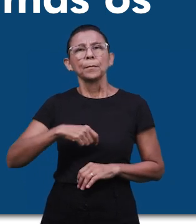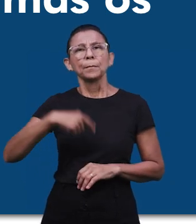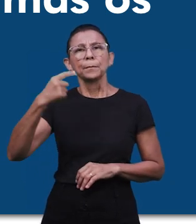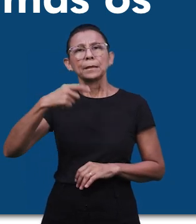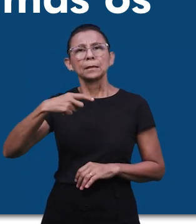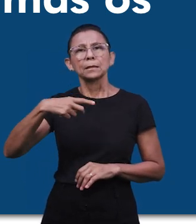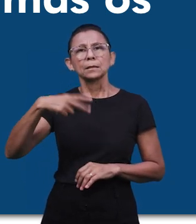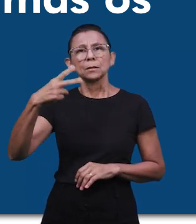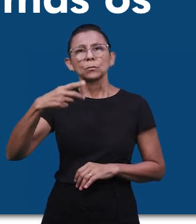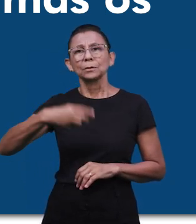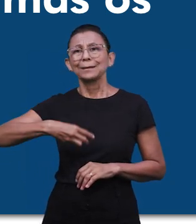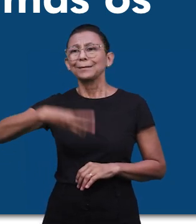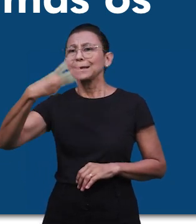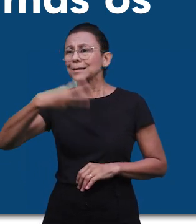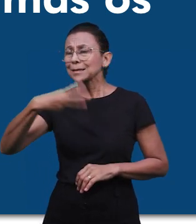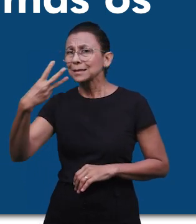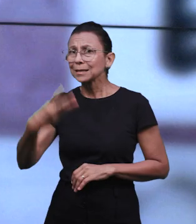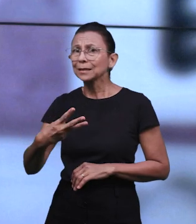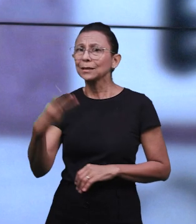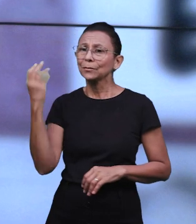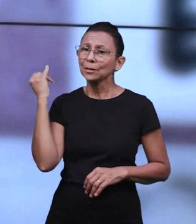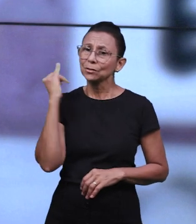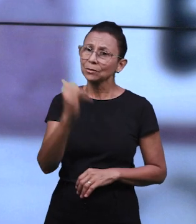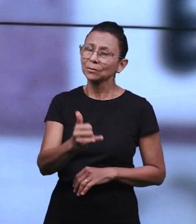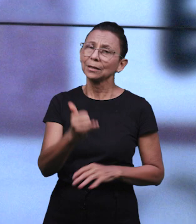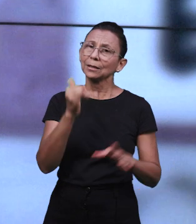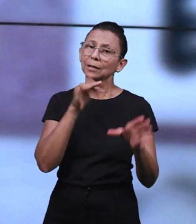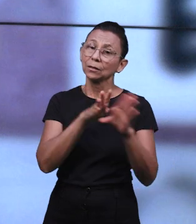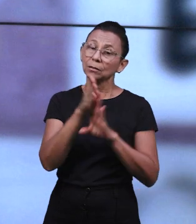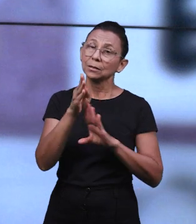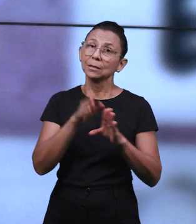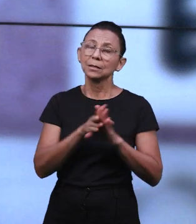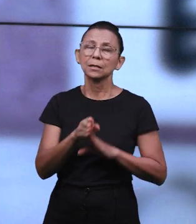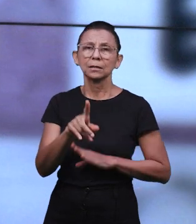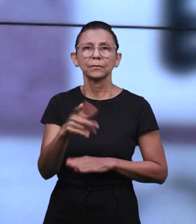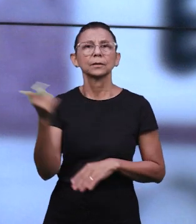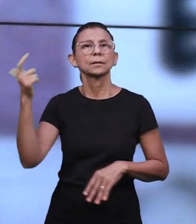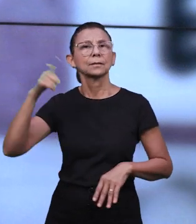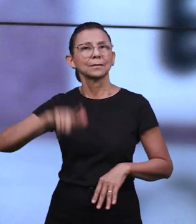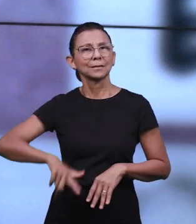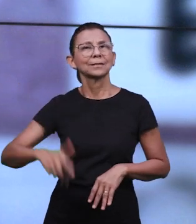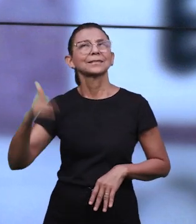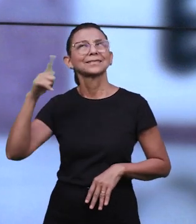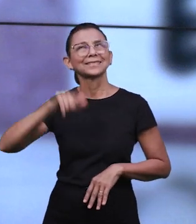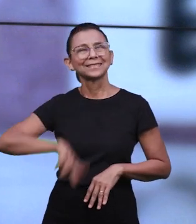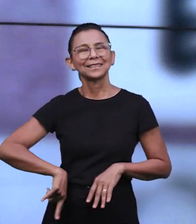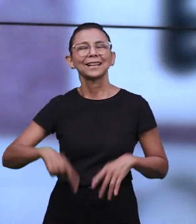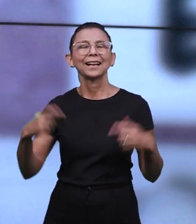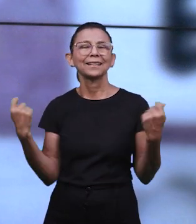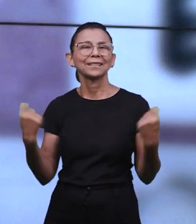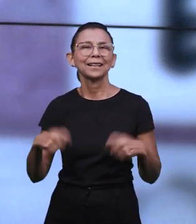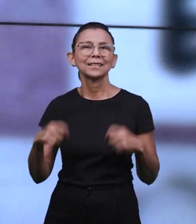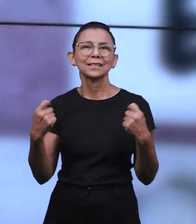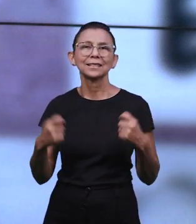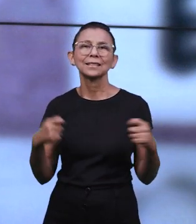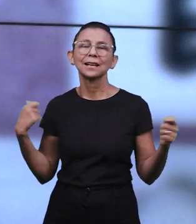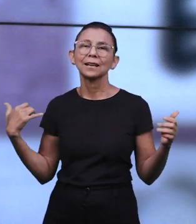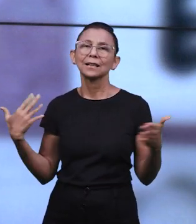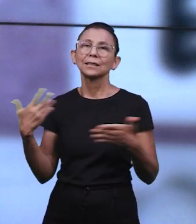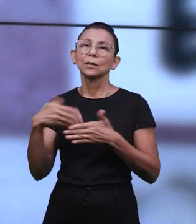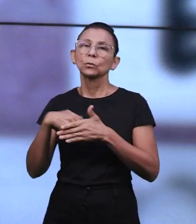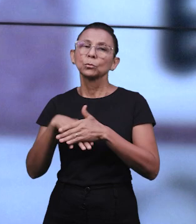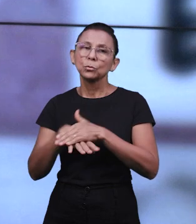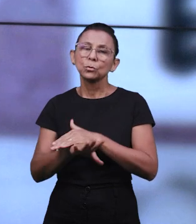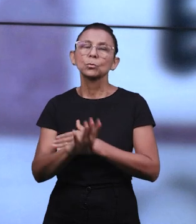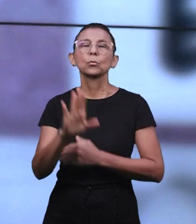ter convosco, e não vos serei pesado. Vemos a necessidade da repetição? Até se tornar um hábito na nossa